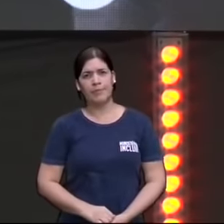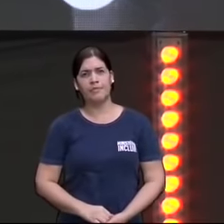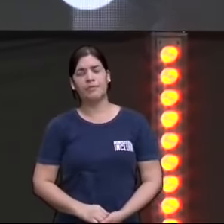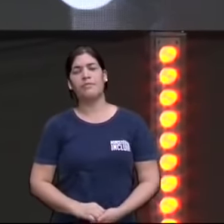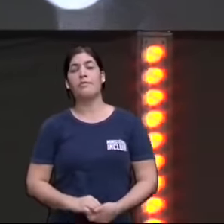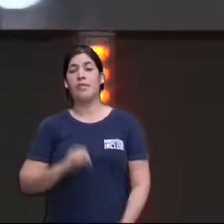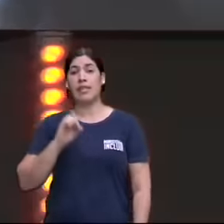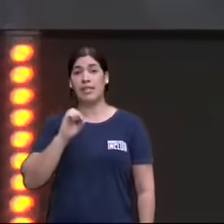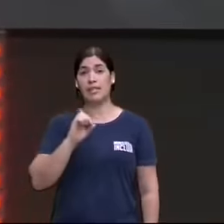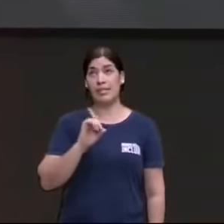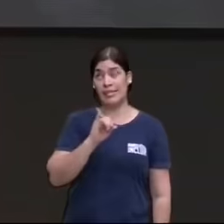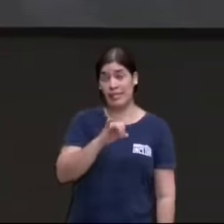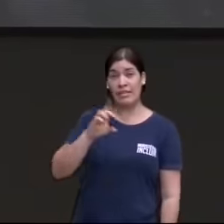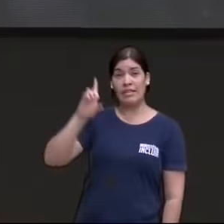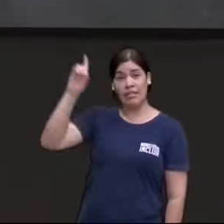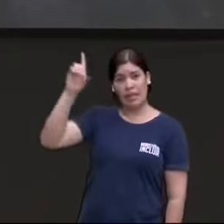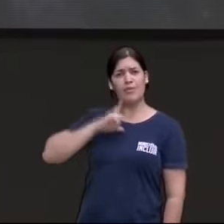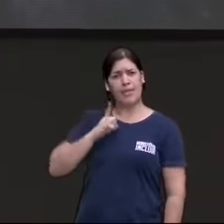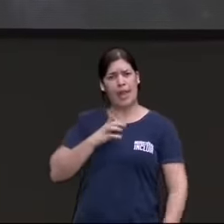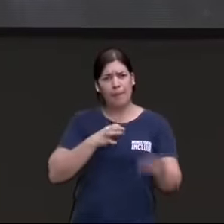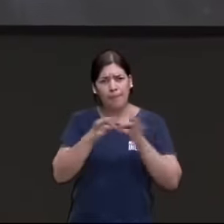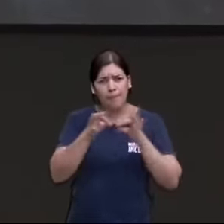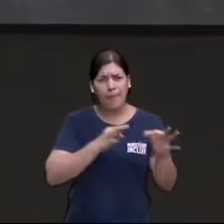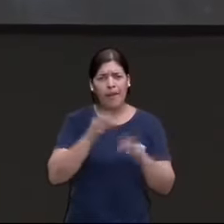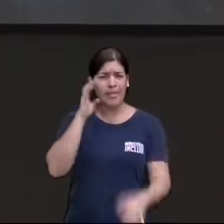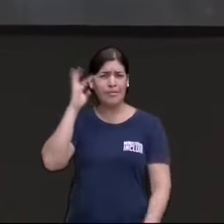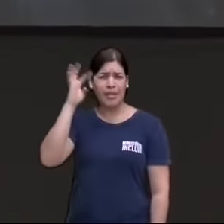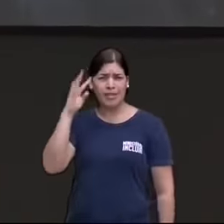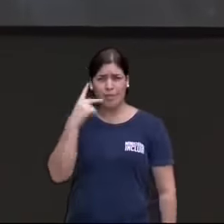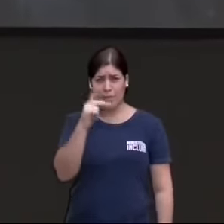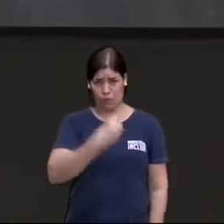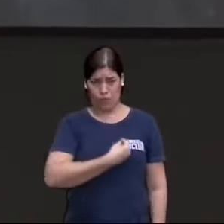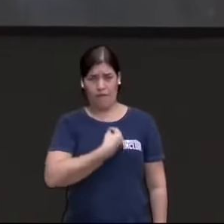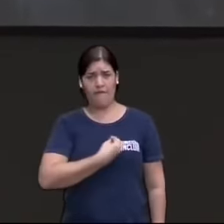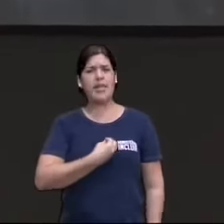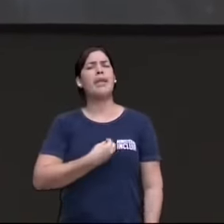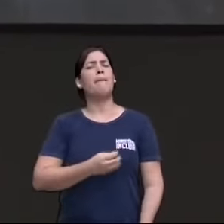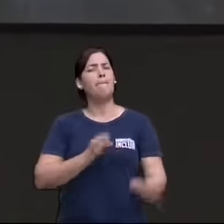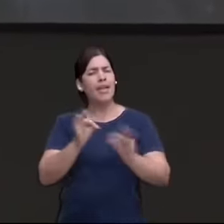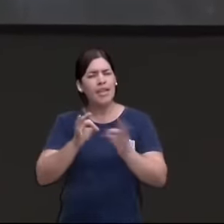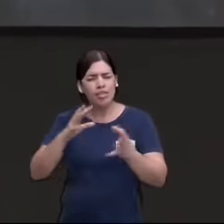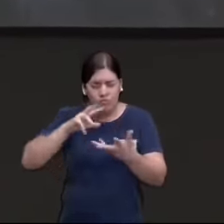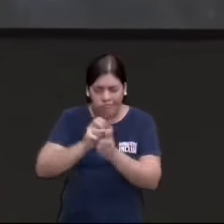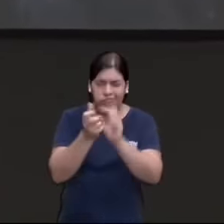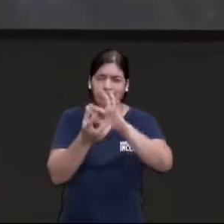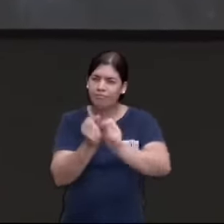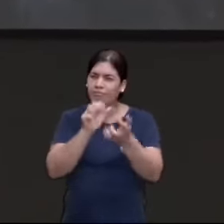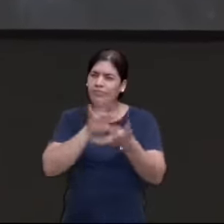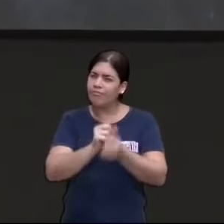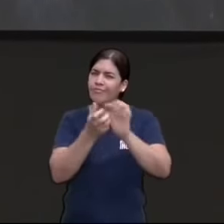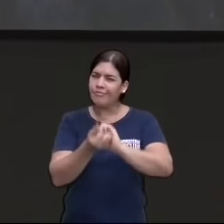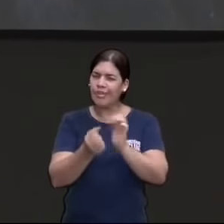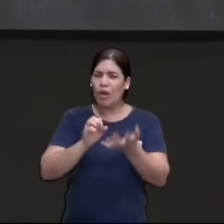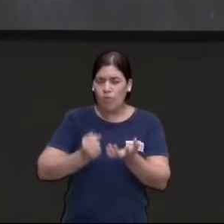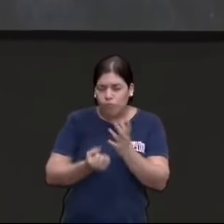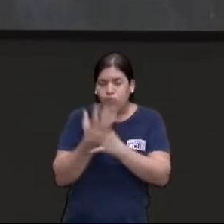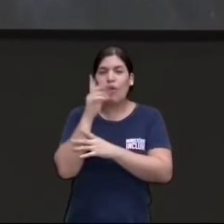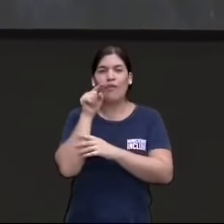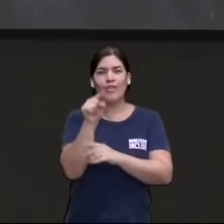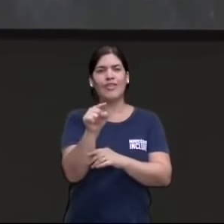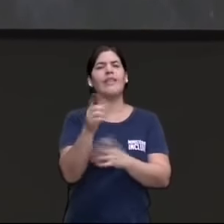E se Deus tem expectativas sobre a sua vida, se Ele te planejou, Ele quer algo bom